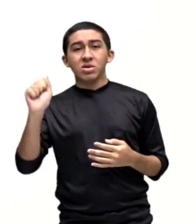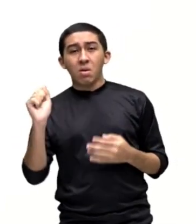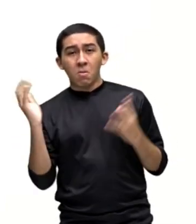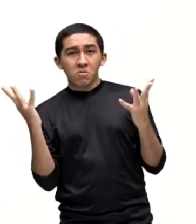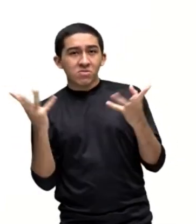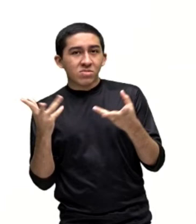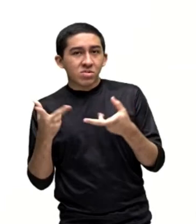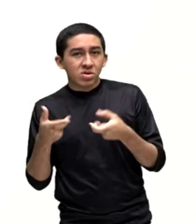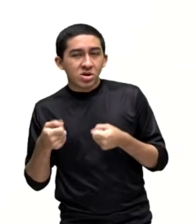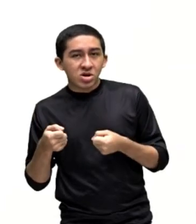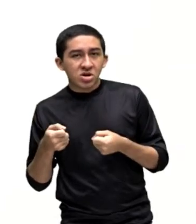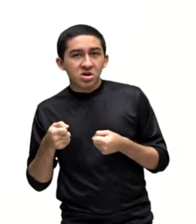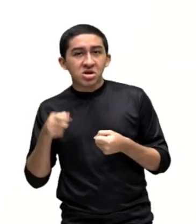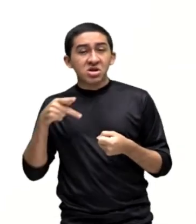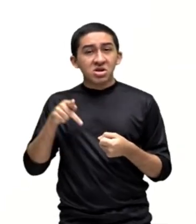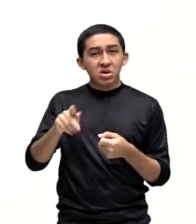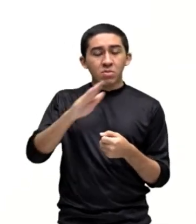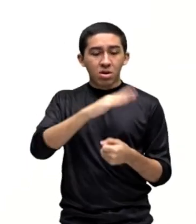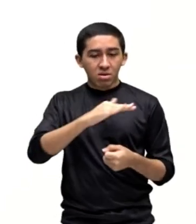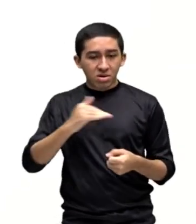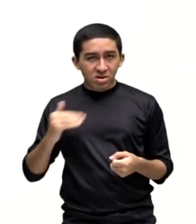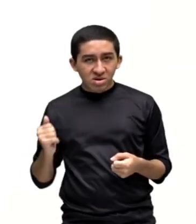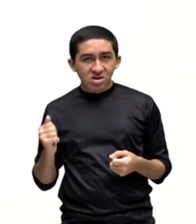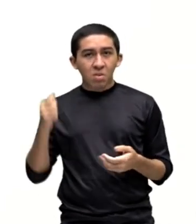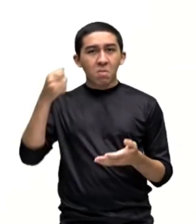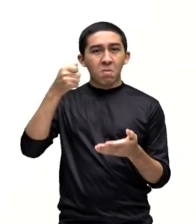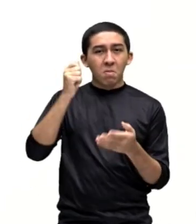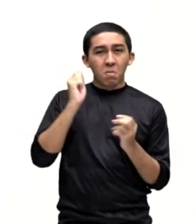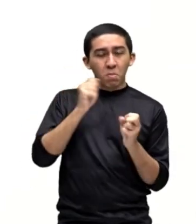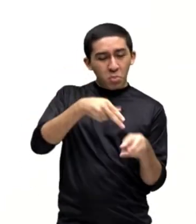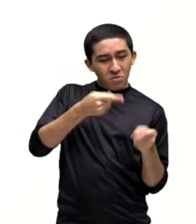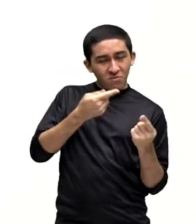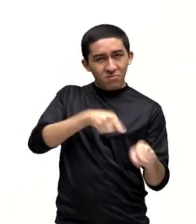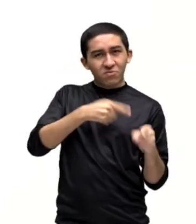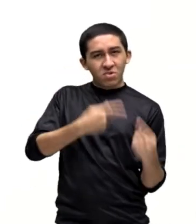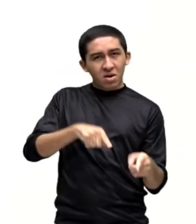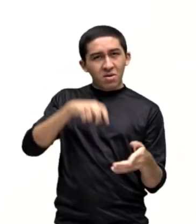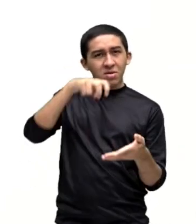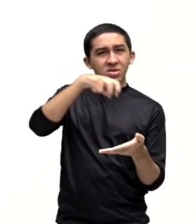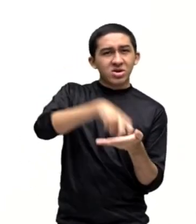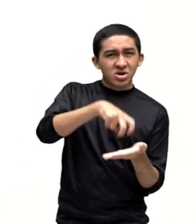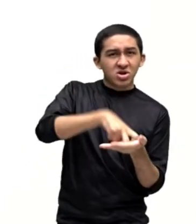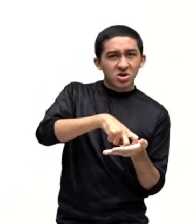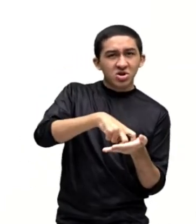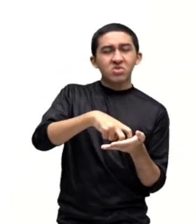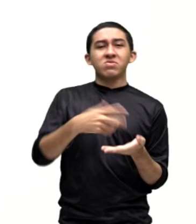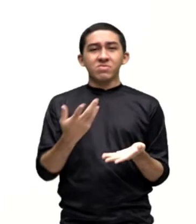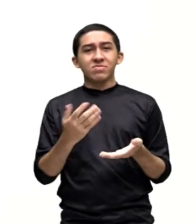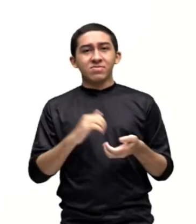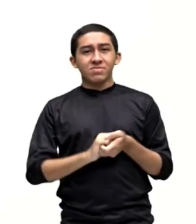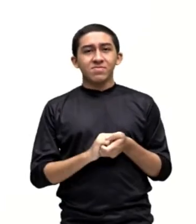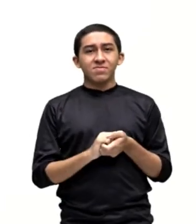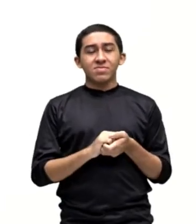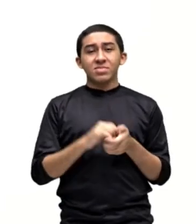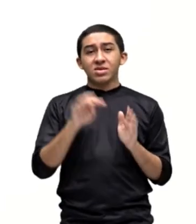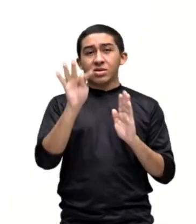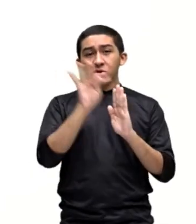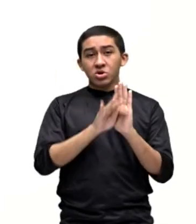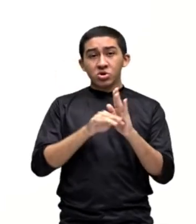de judiar de crianças. Então, olhem só. A gente começa esse trechinho, esse fragmento de texto